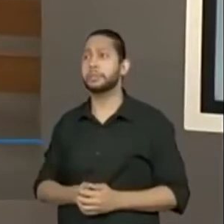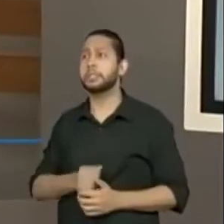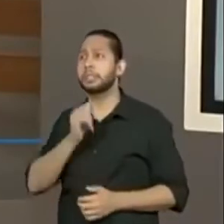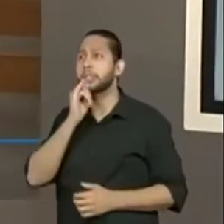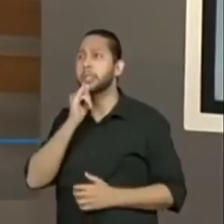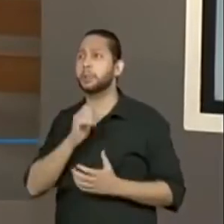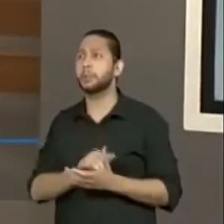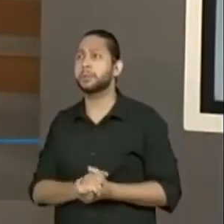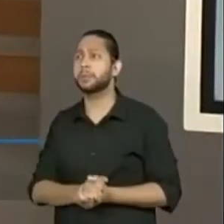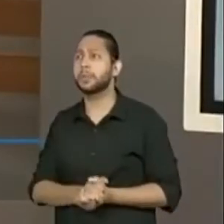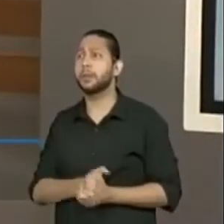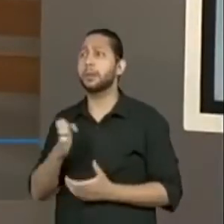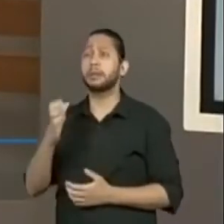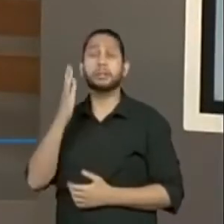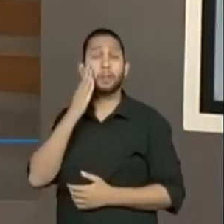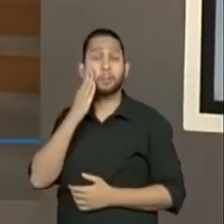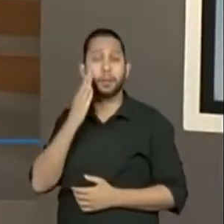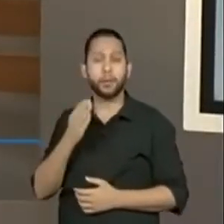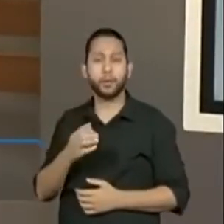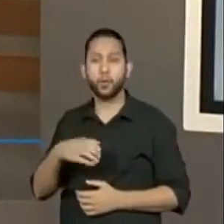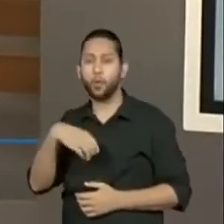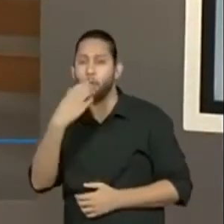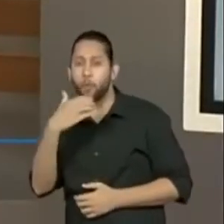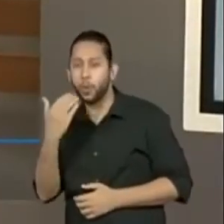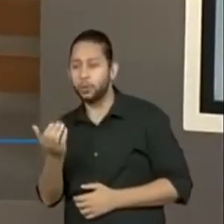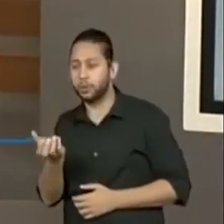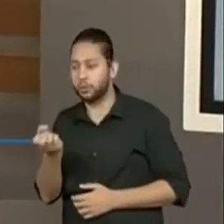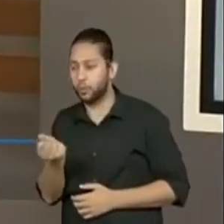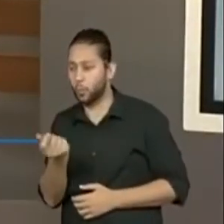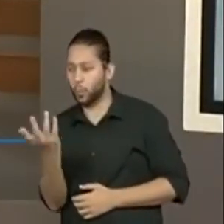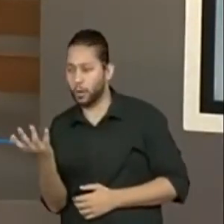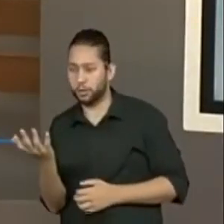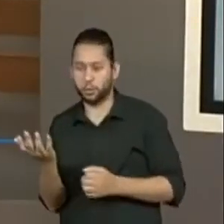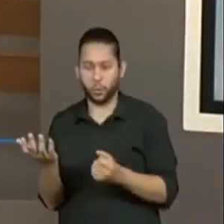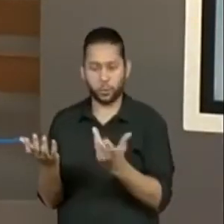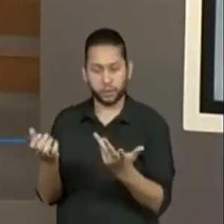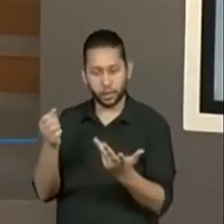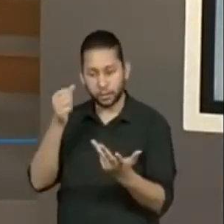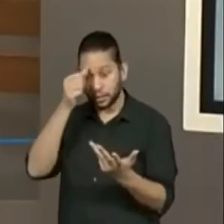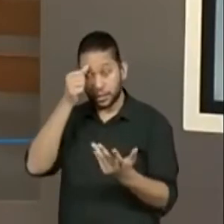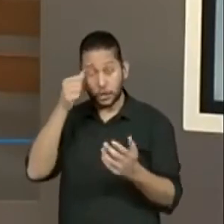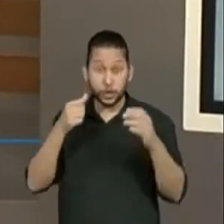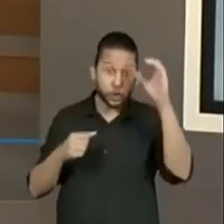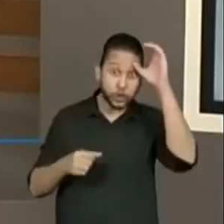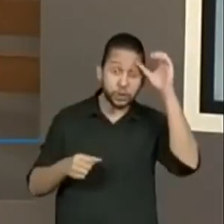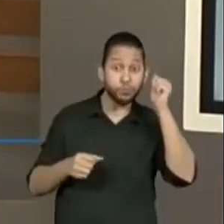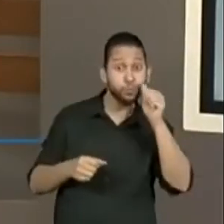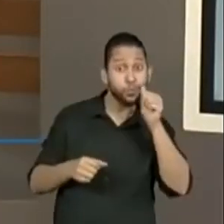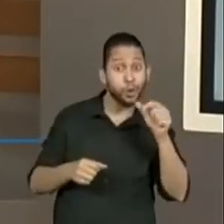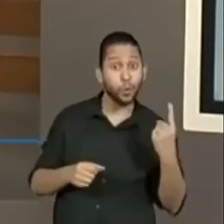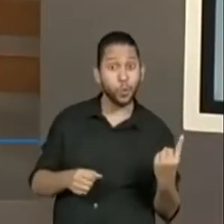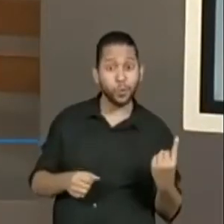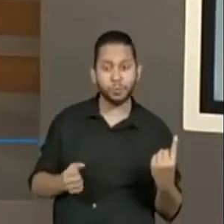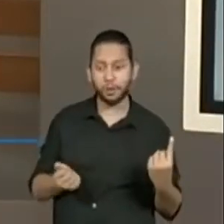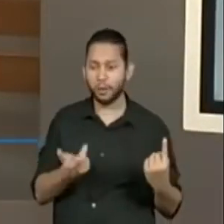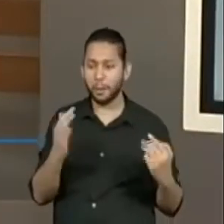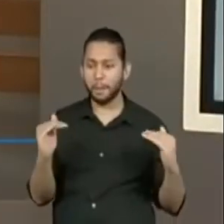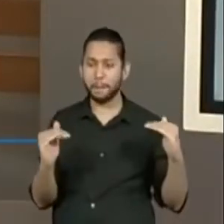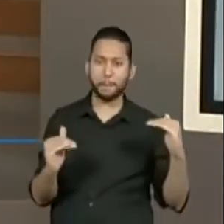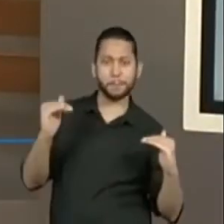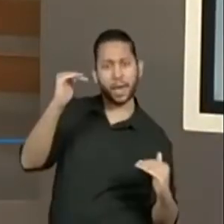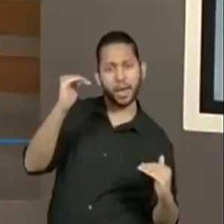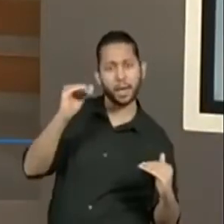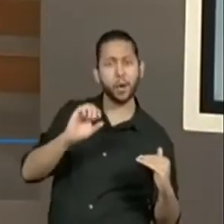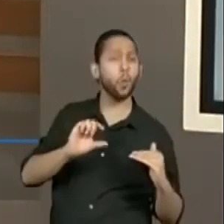repente saber quantas frutas a mais o tio José Luiz colheu do que a tia Sandra é uma